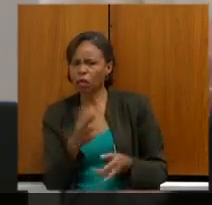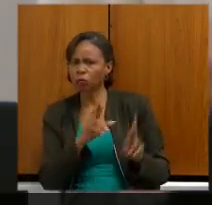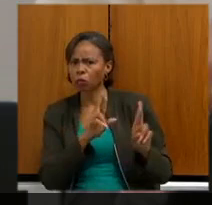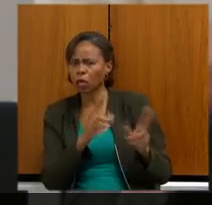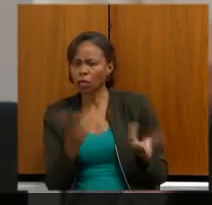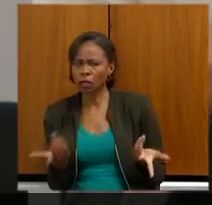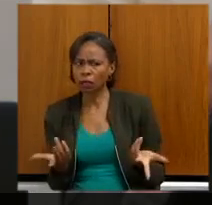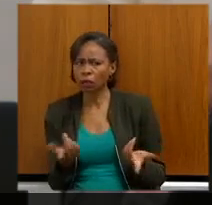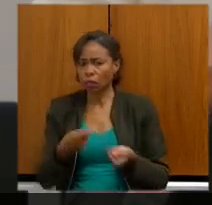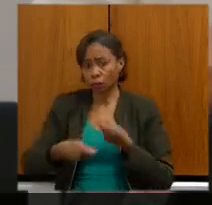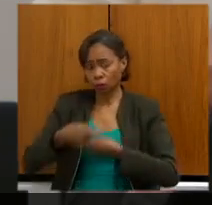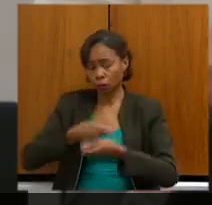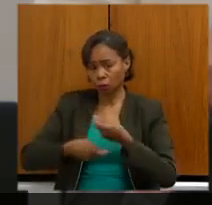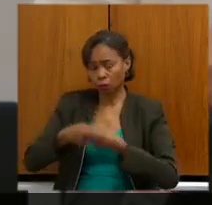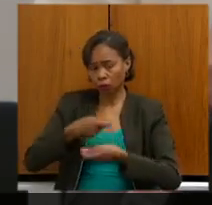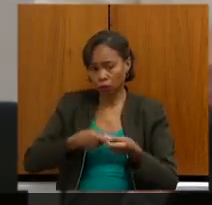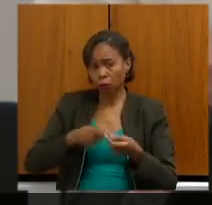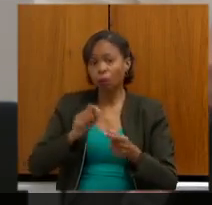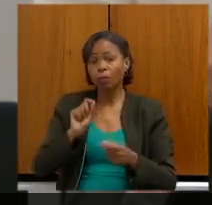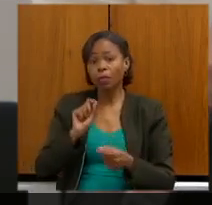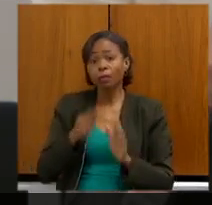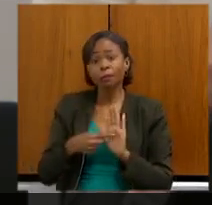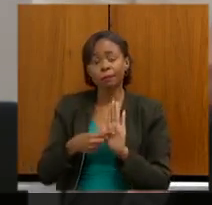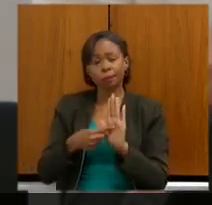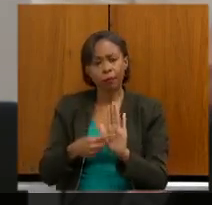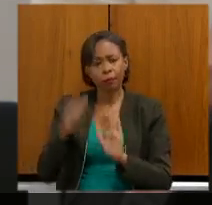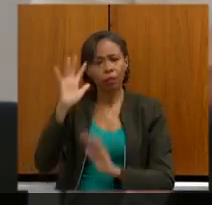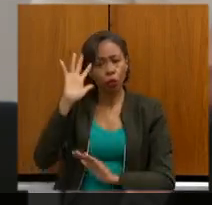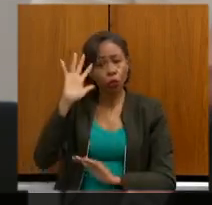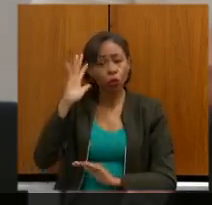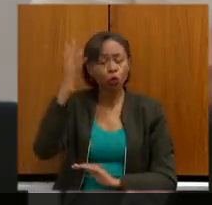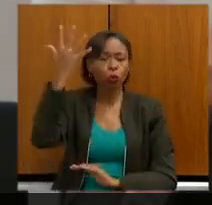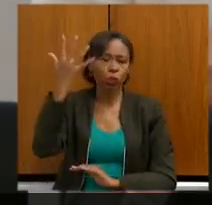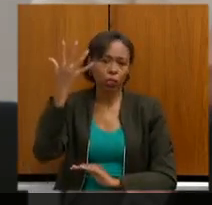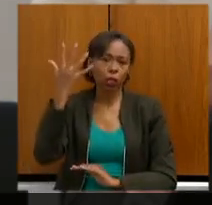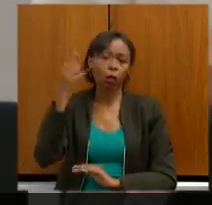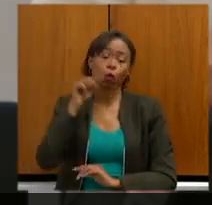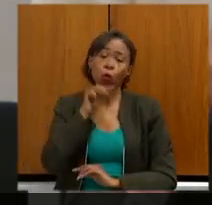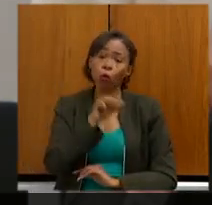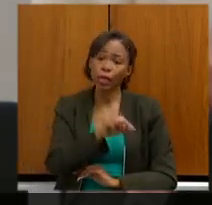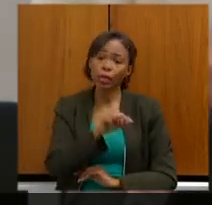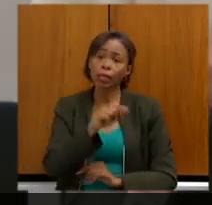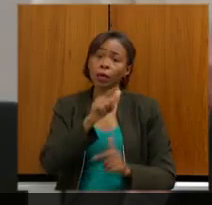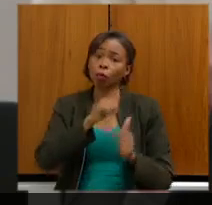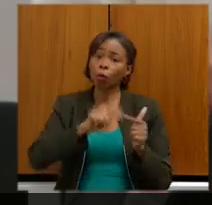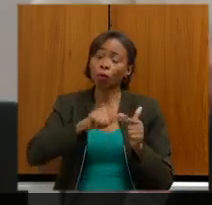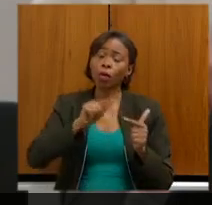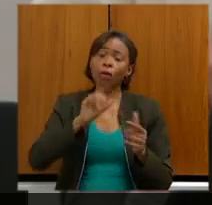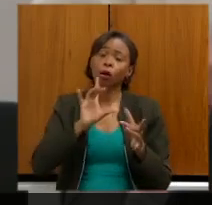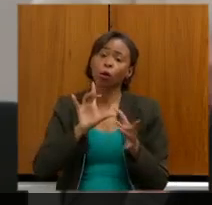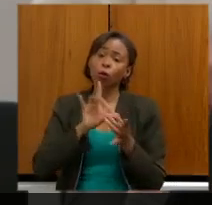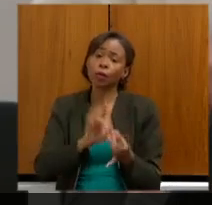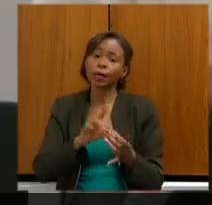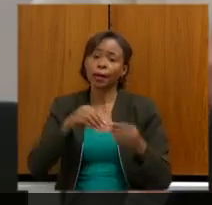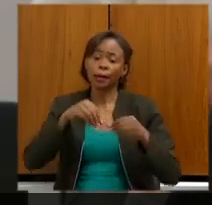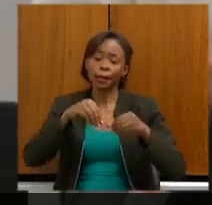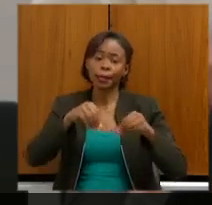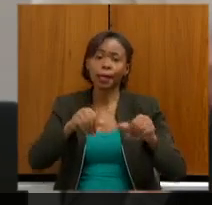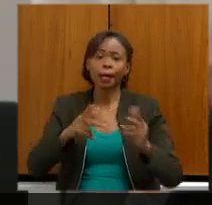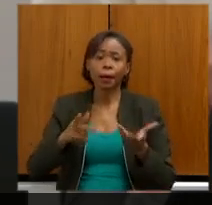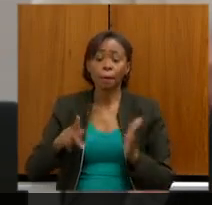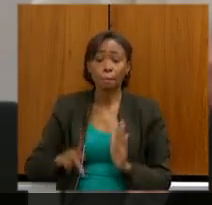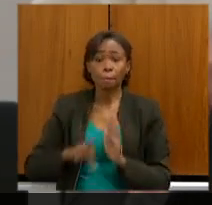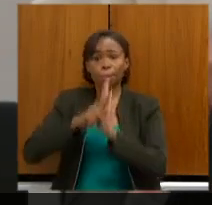administrativa para apresentar soluções quando os conflitos estão relacionados à terra após propriedade